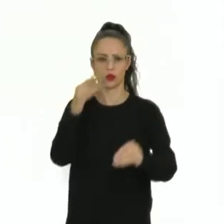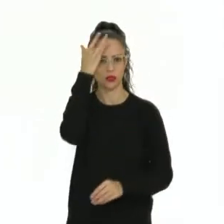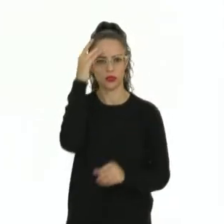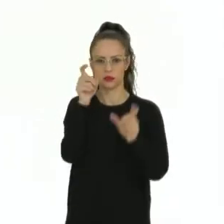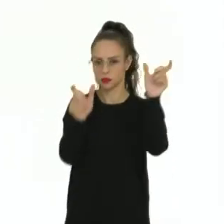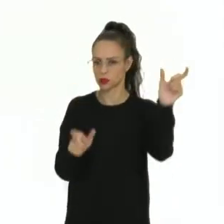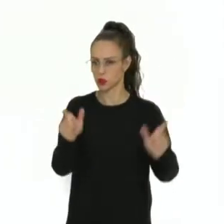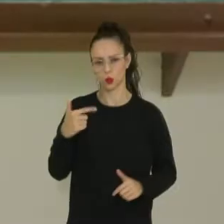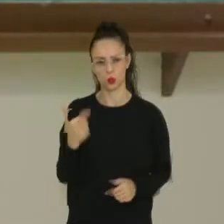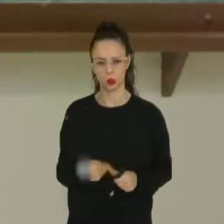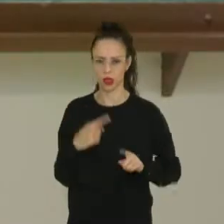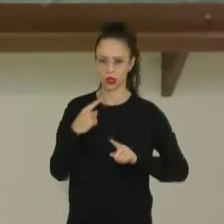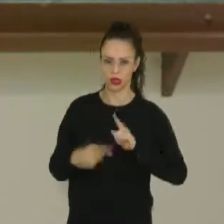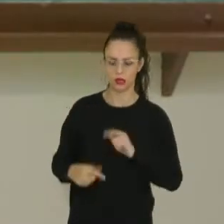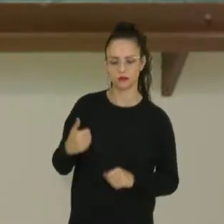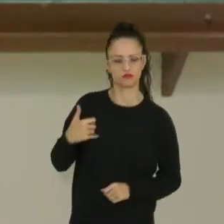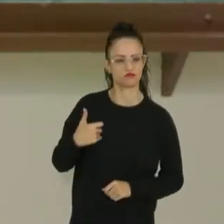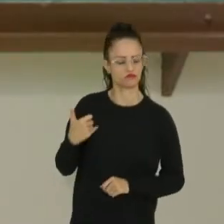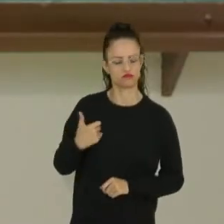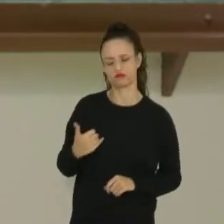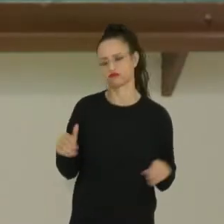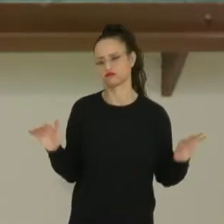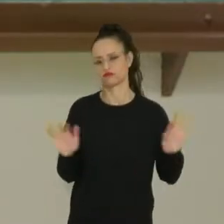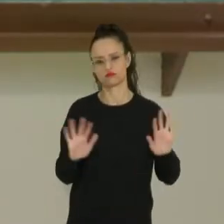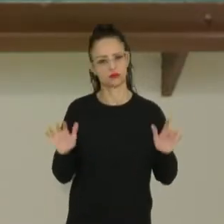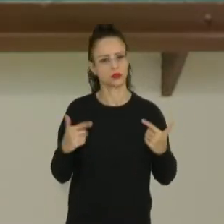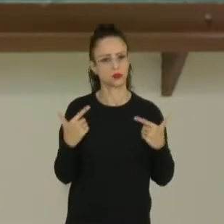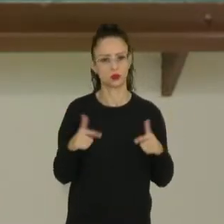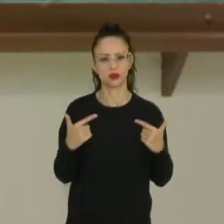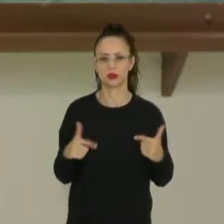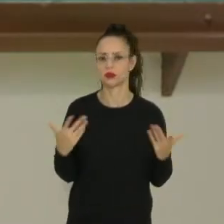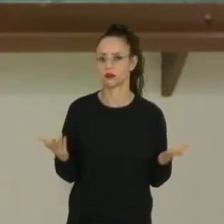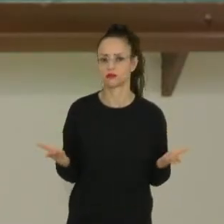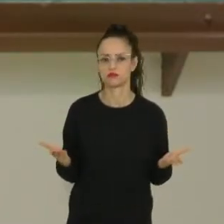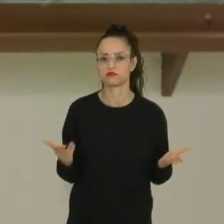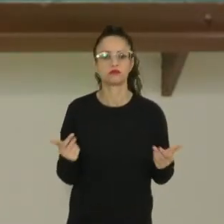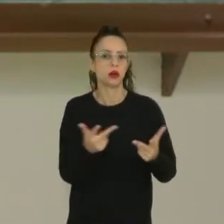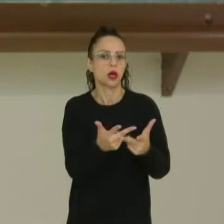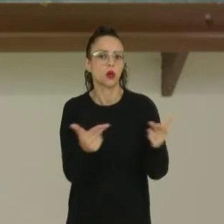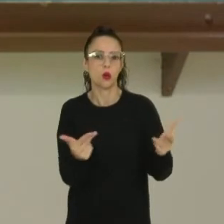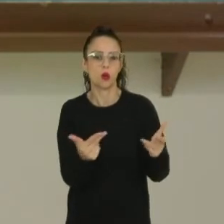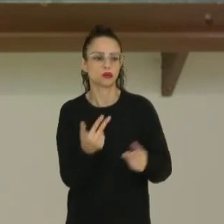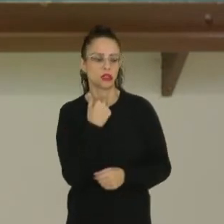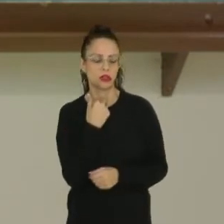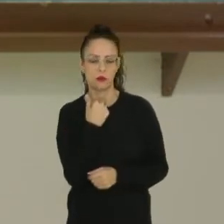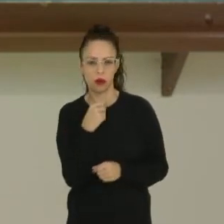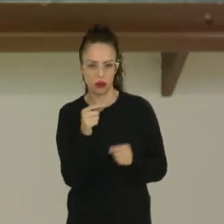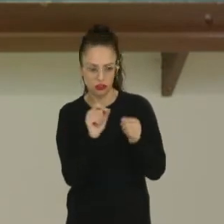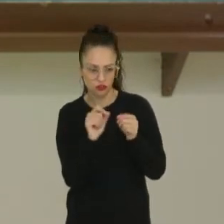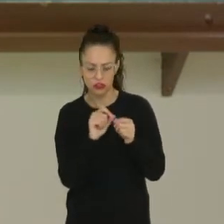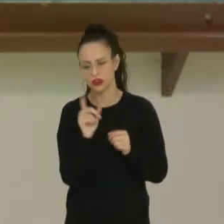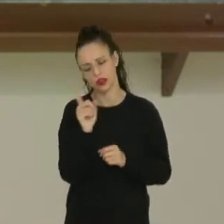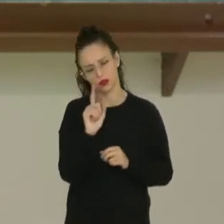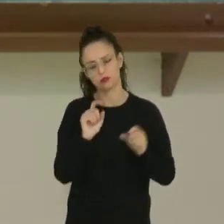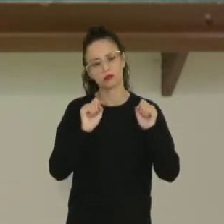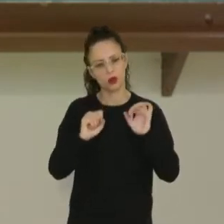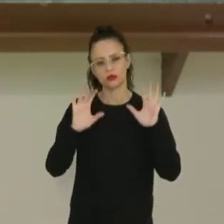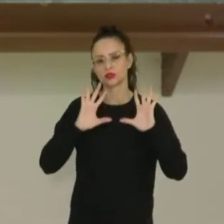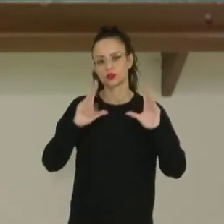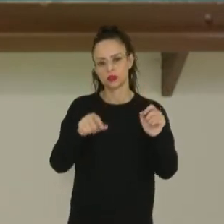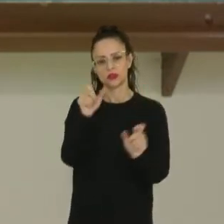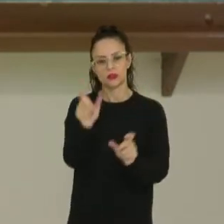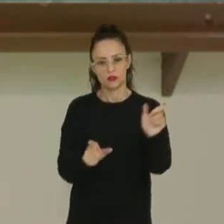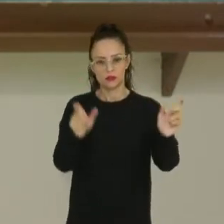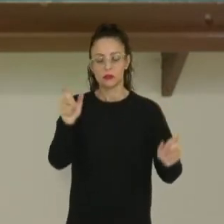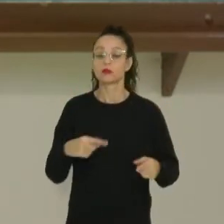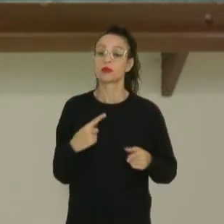existe restrição de idade, de algo, né, pré-existente. Por quê? Porque é uma